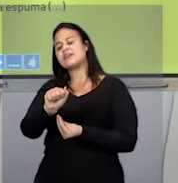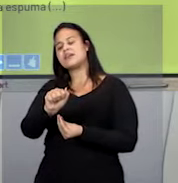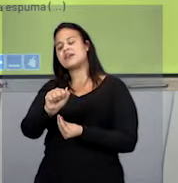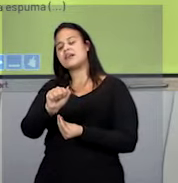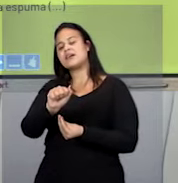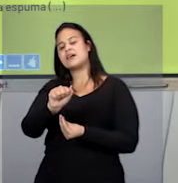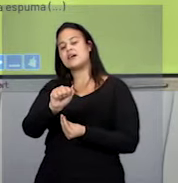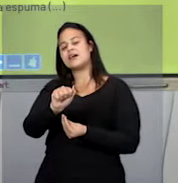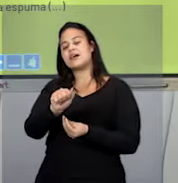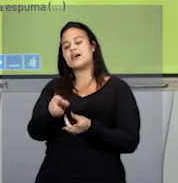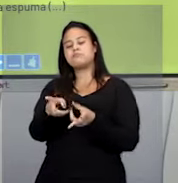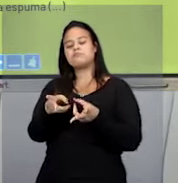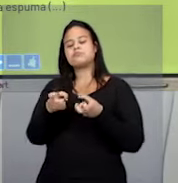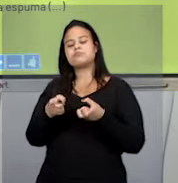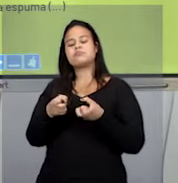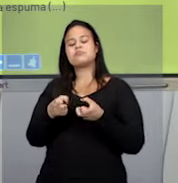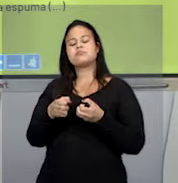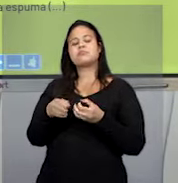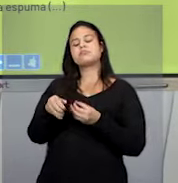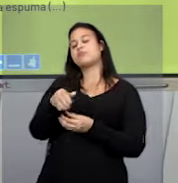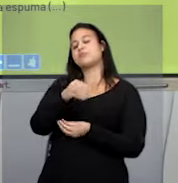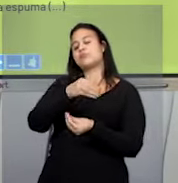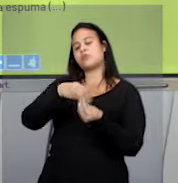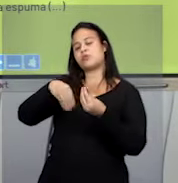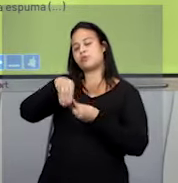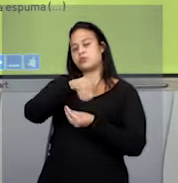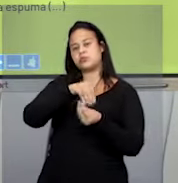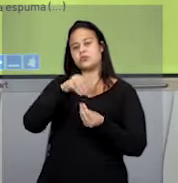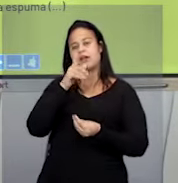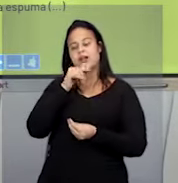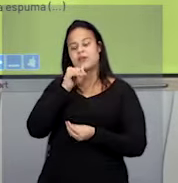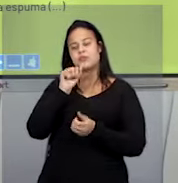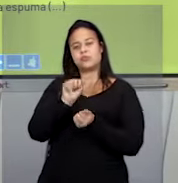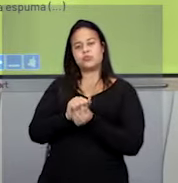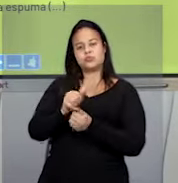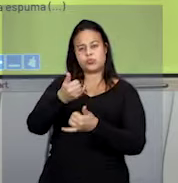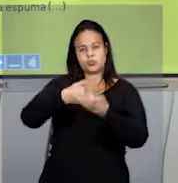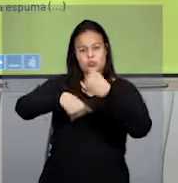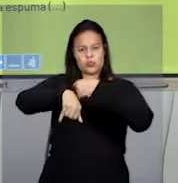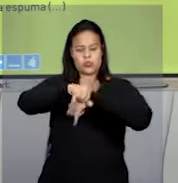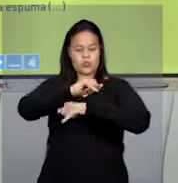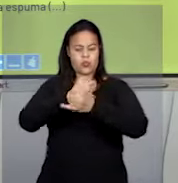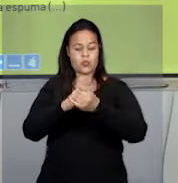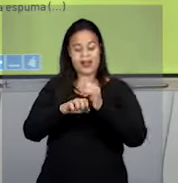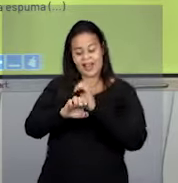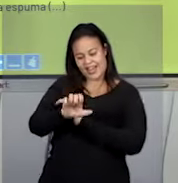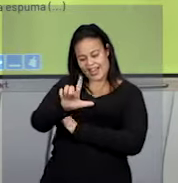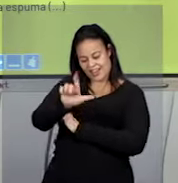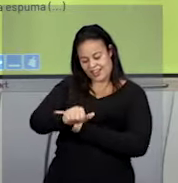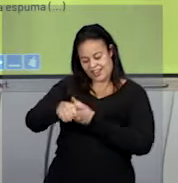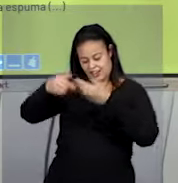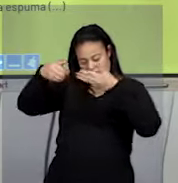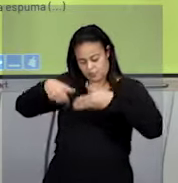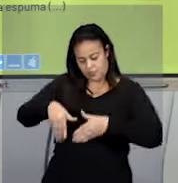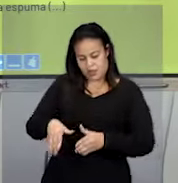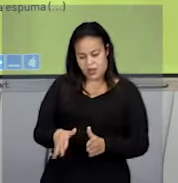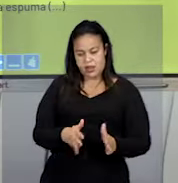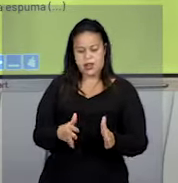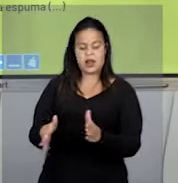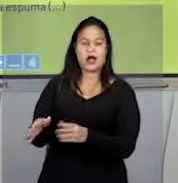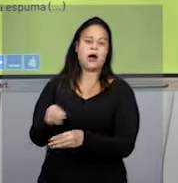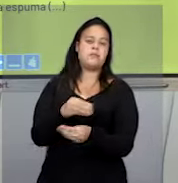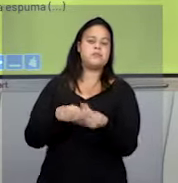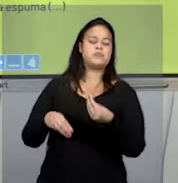é a mistura com o detergente. E você vai ver que ela vai diretamente para os rios, falando da